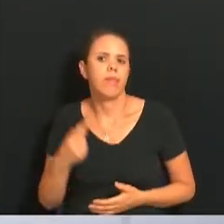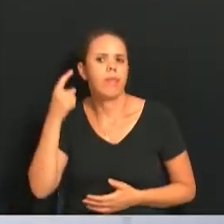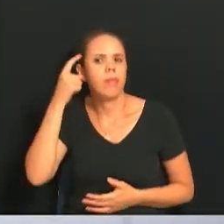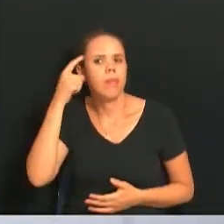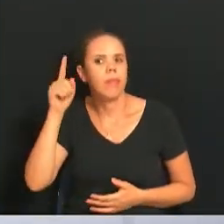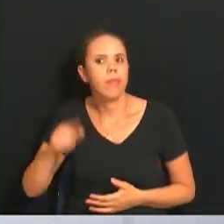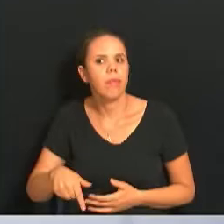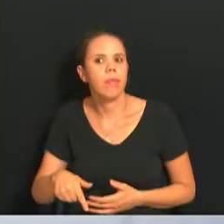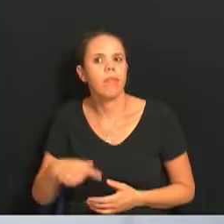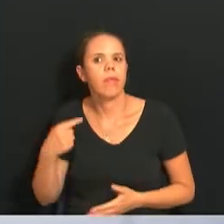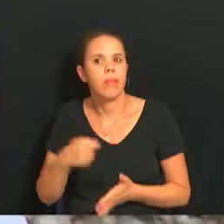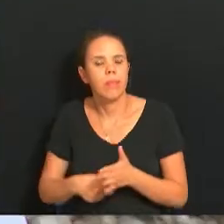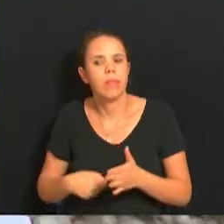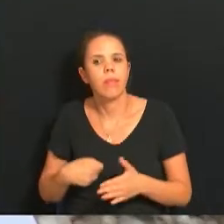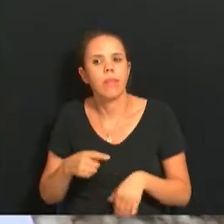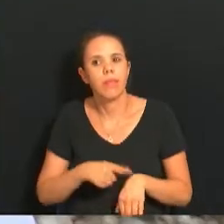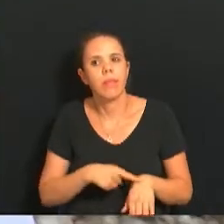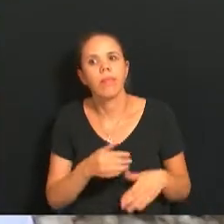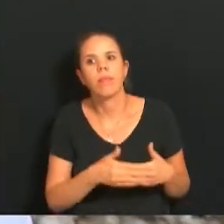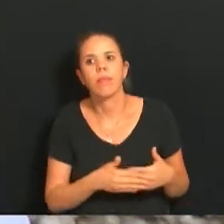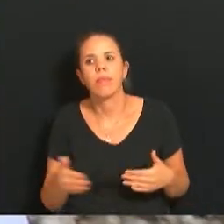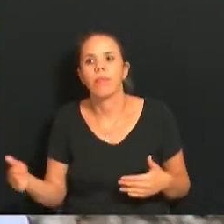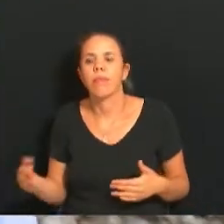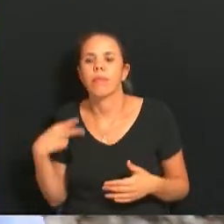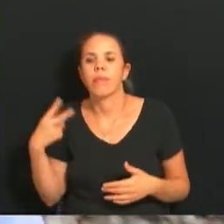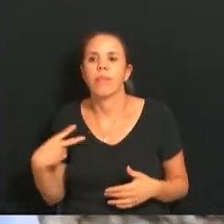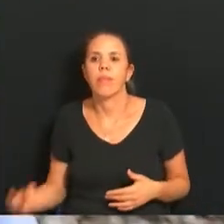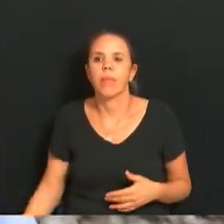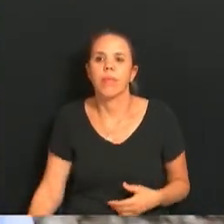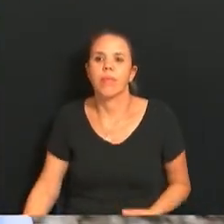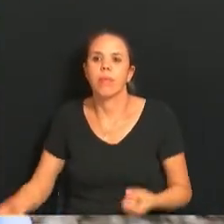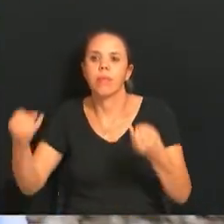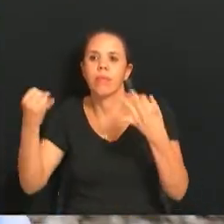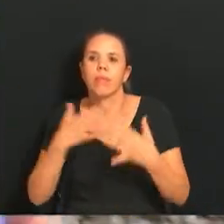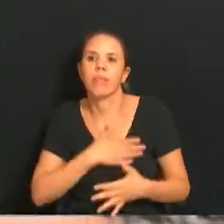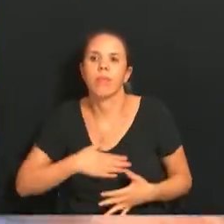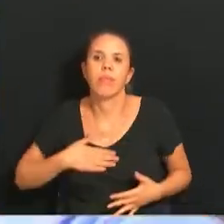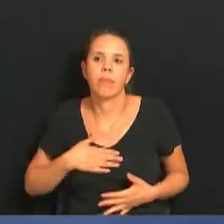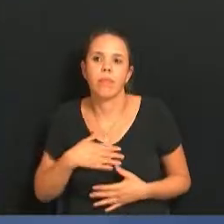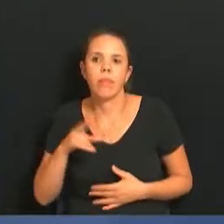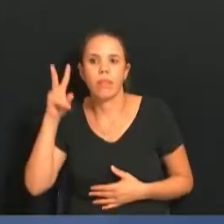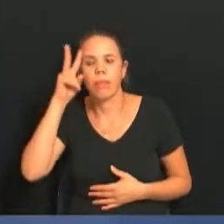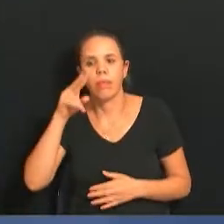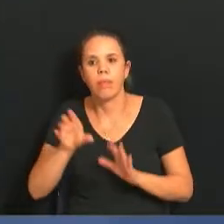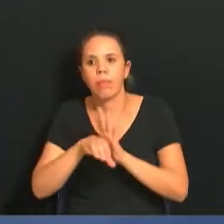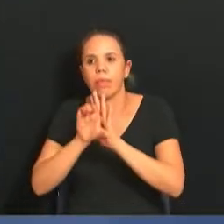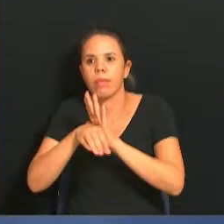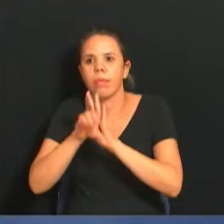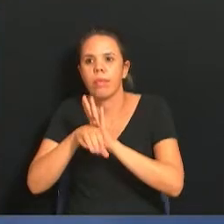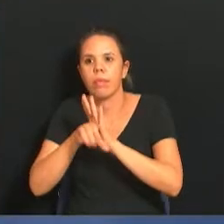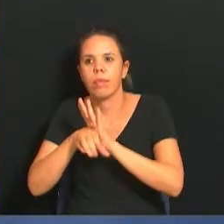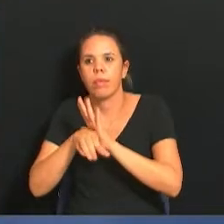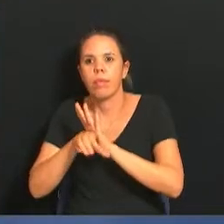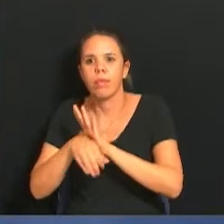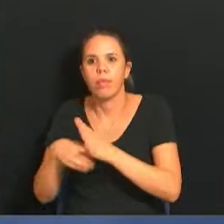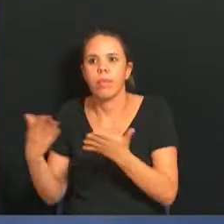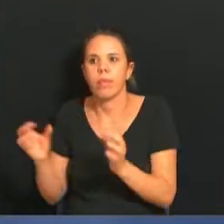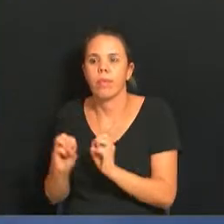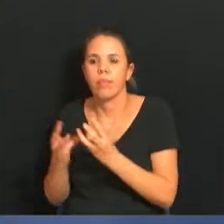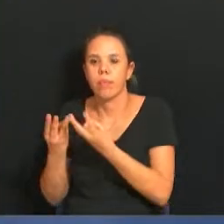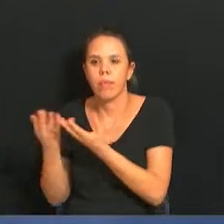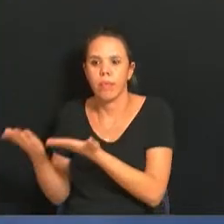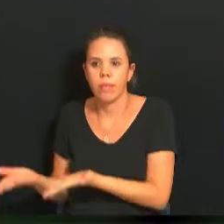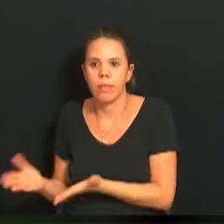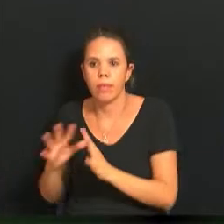assim, políticas de longo prazo. O parlamentar comentou que gostaria de resgatar conceitos da Conferência das Nações Unidas pelo